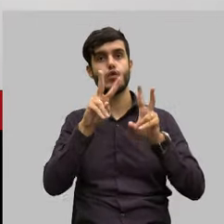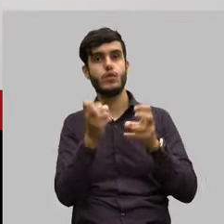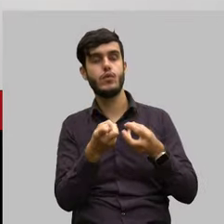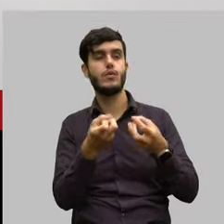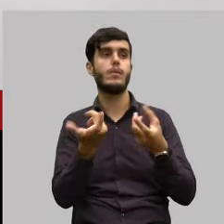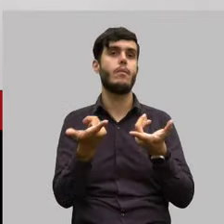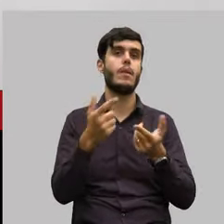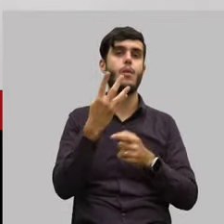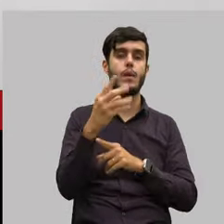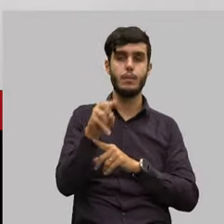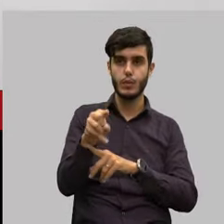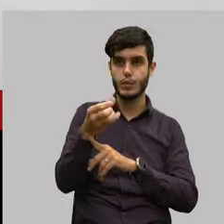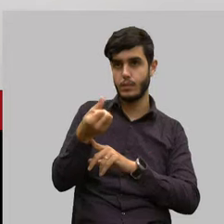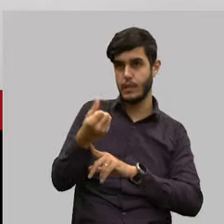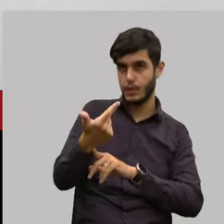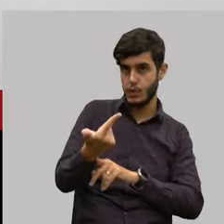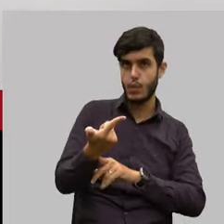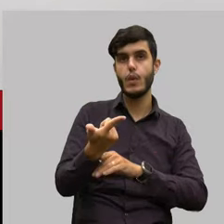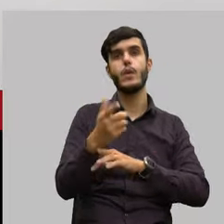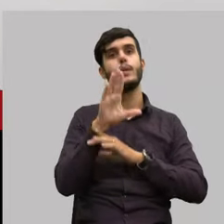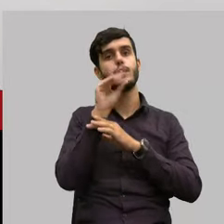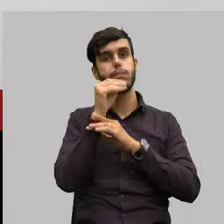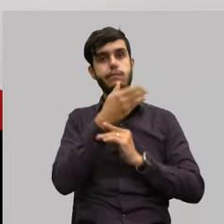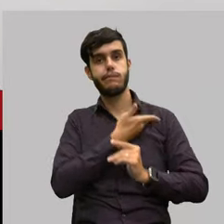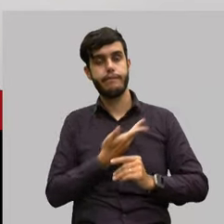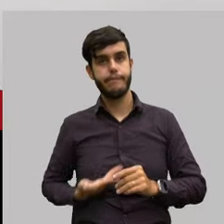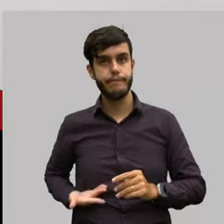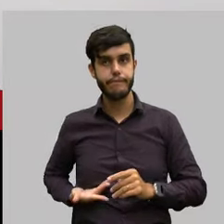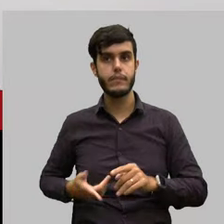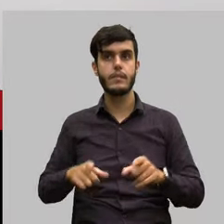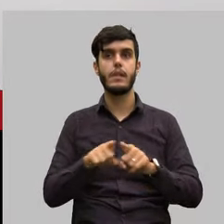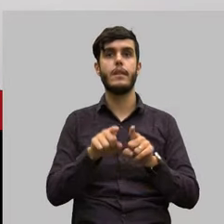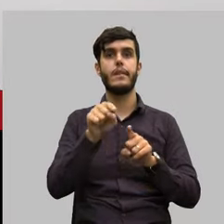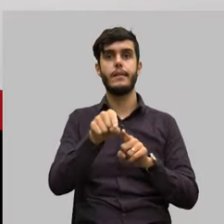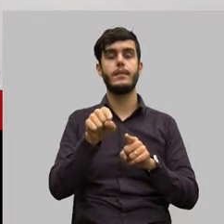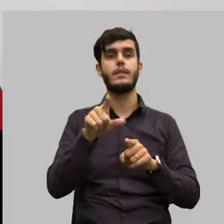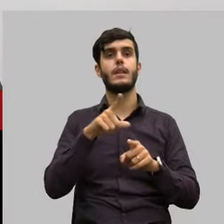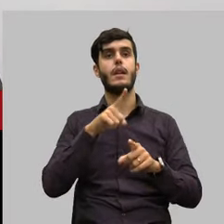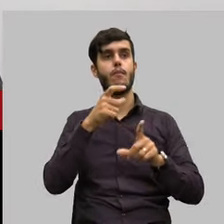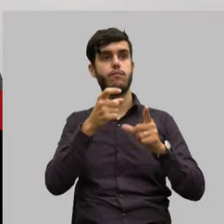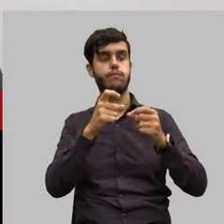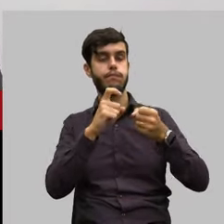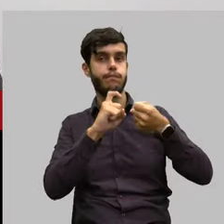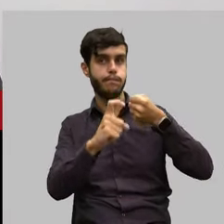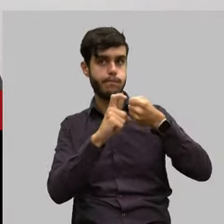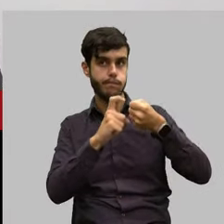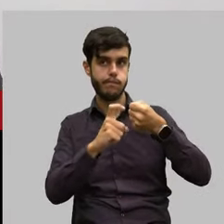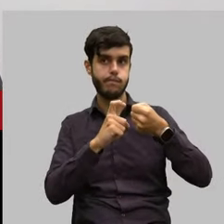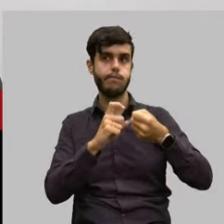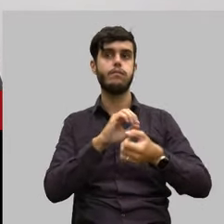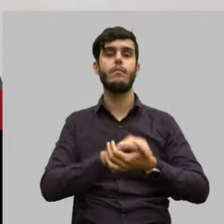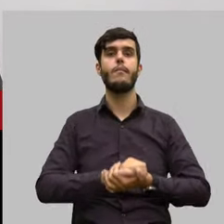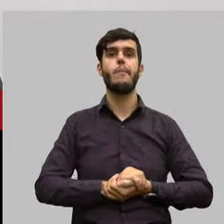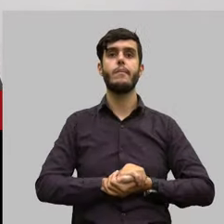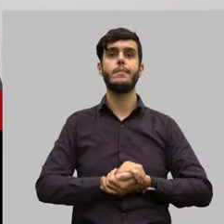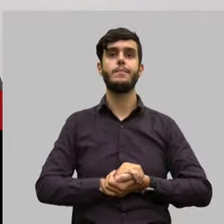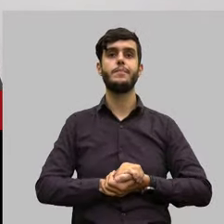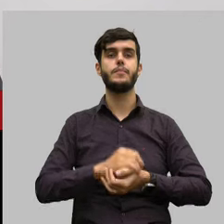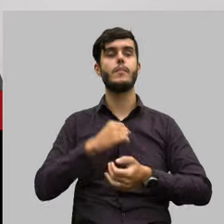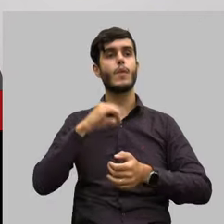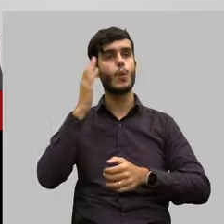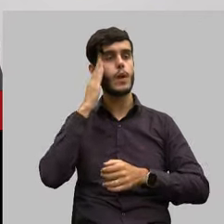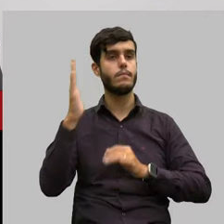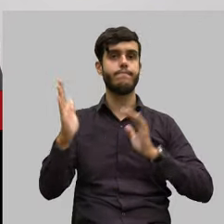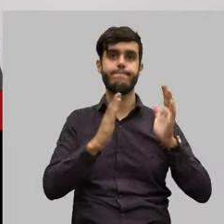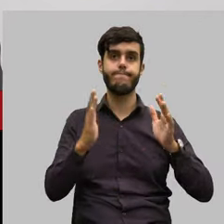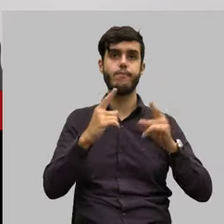4.62 aos servidores eh do Poder Executivo eu já sei que o prazo porque obviamente a gente